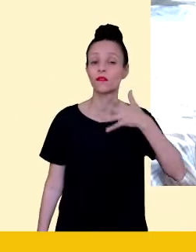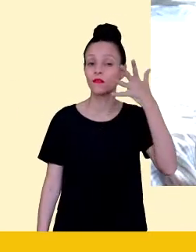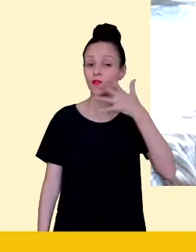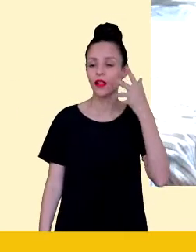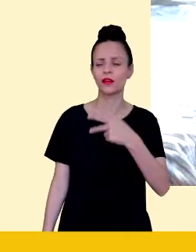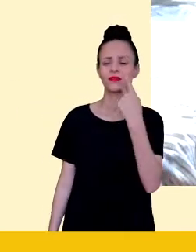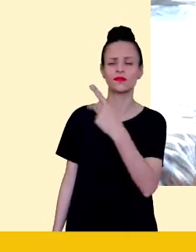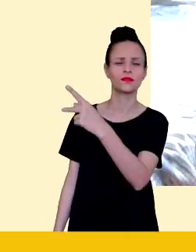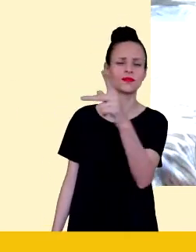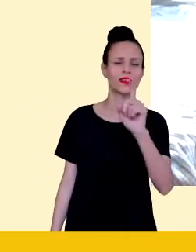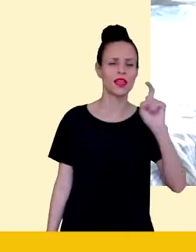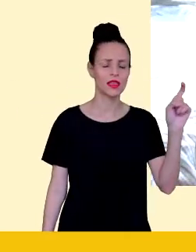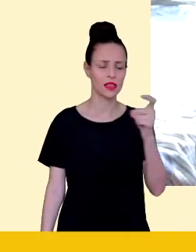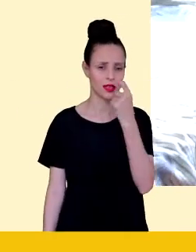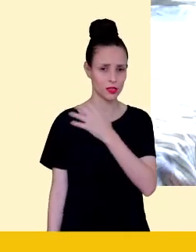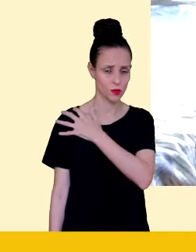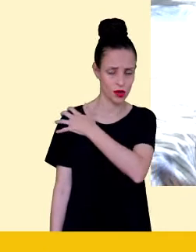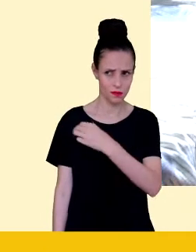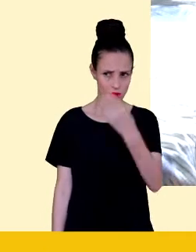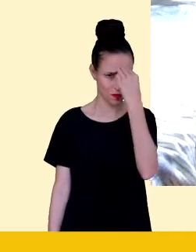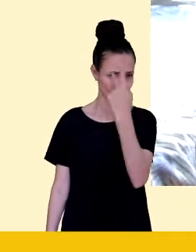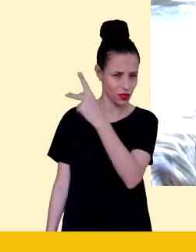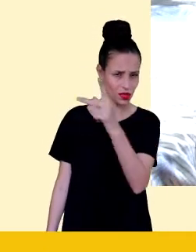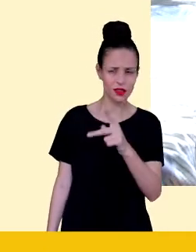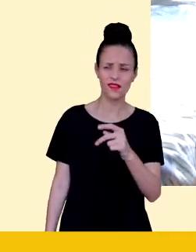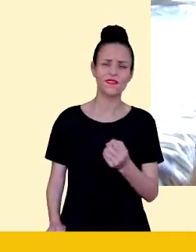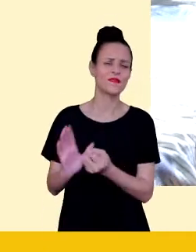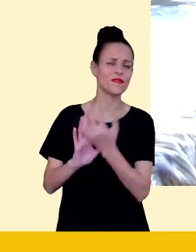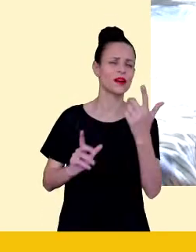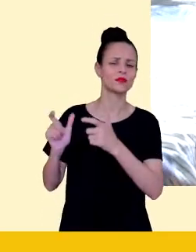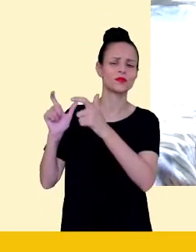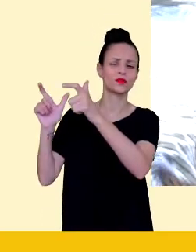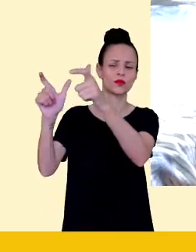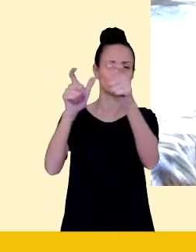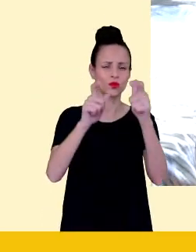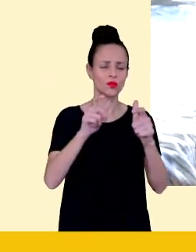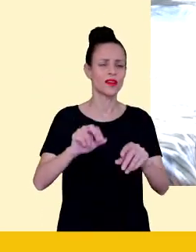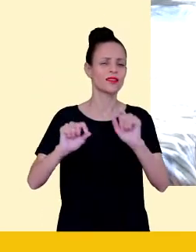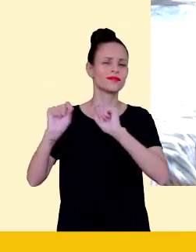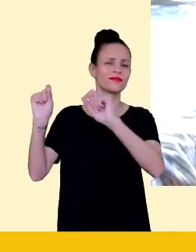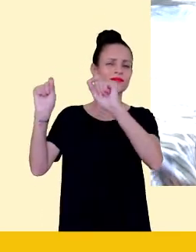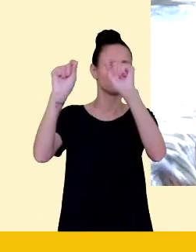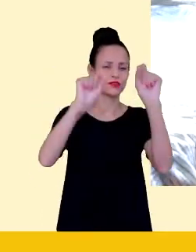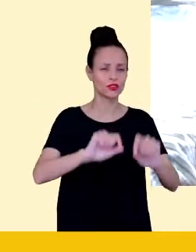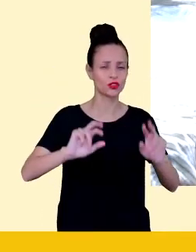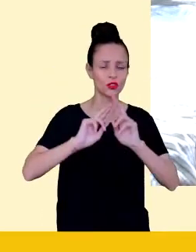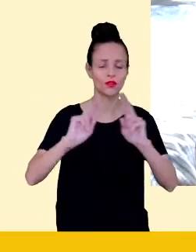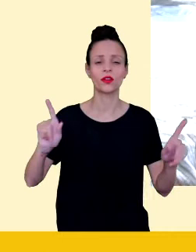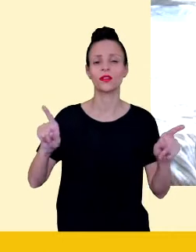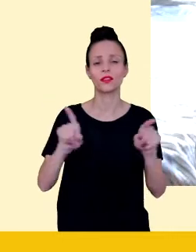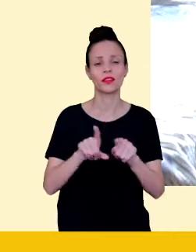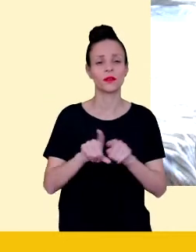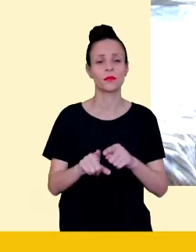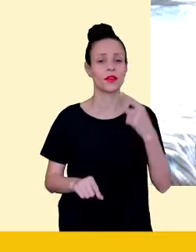fala dos ex-guardas, as memórias deles, que vinham de vários lugares diferentes, inclusive lugares afetivos, né,